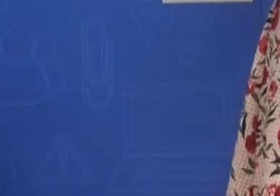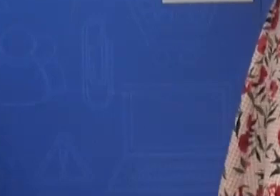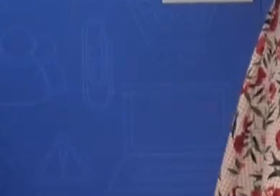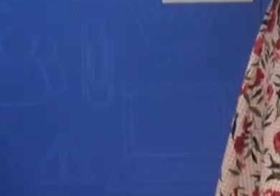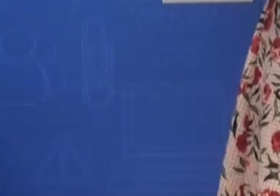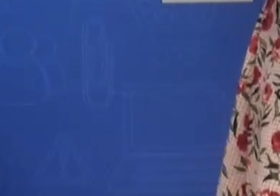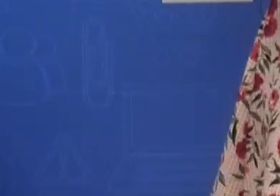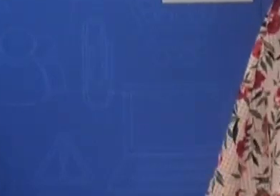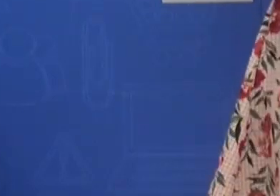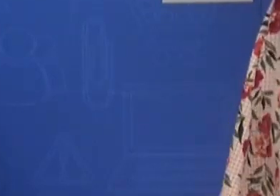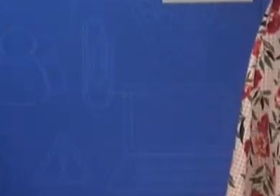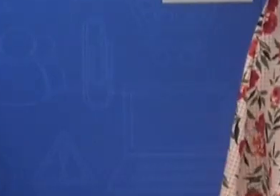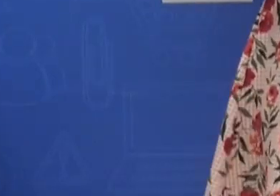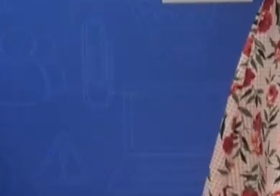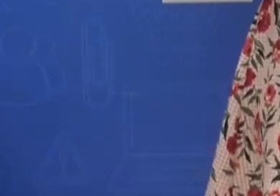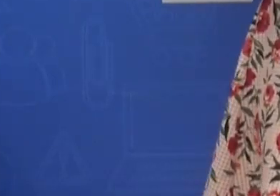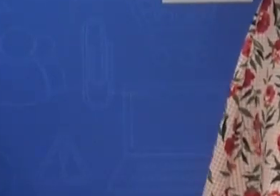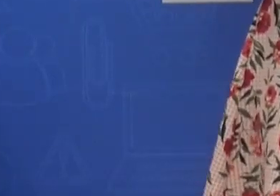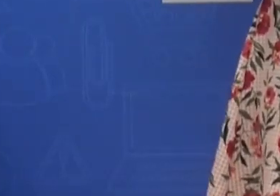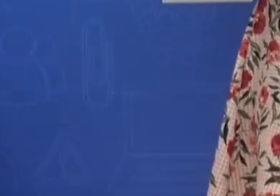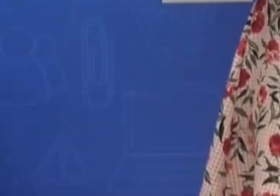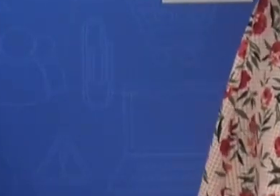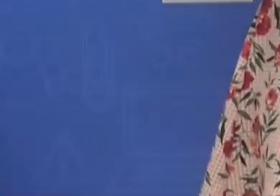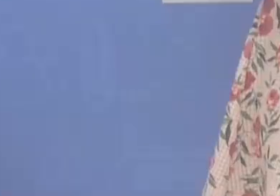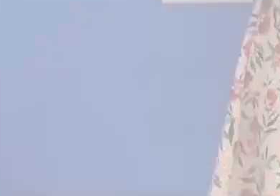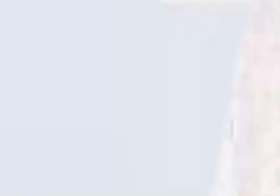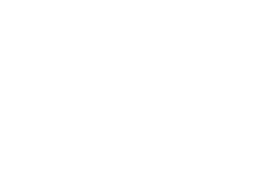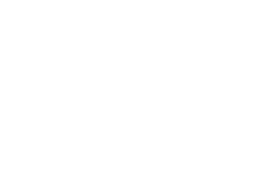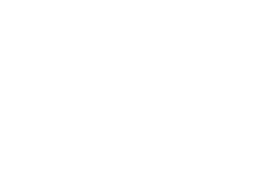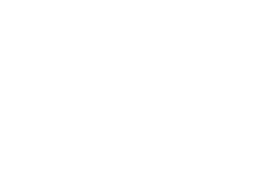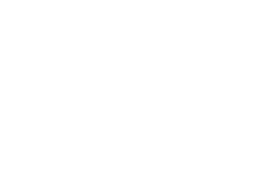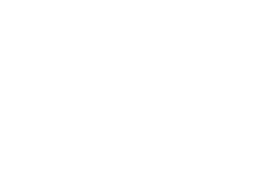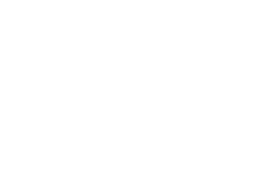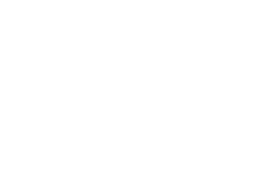e de qualidade, Atual Net. Roda aí o VT.